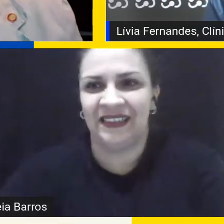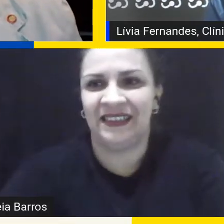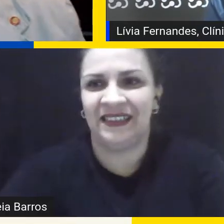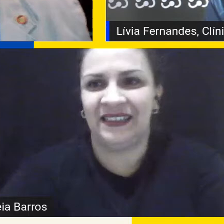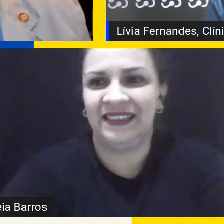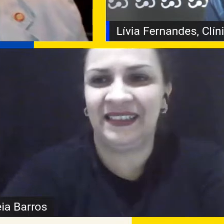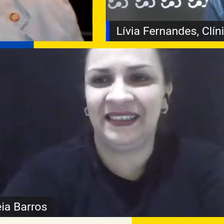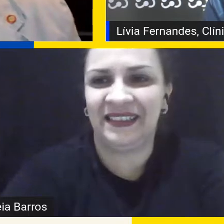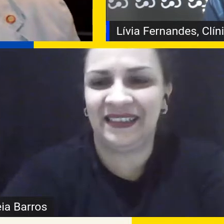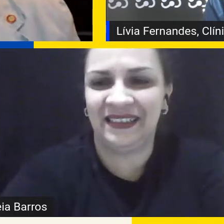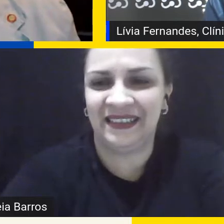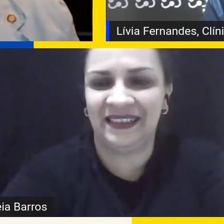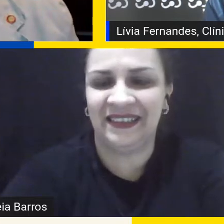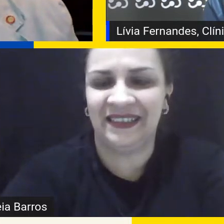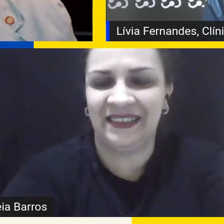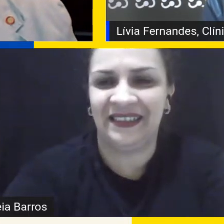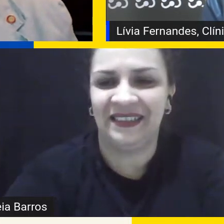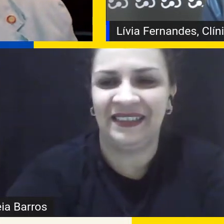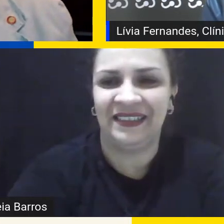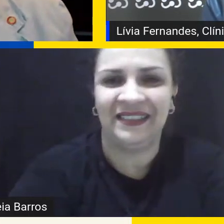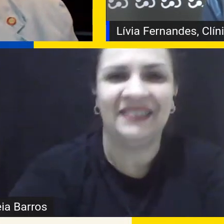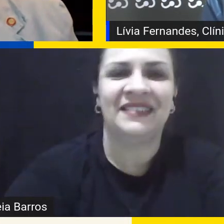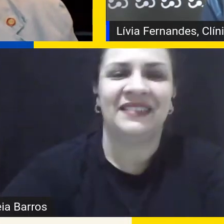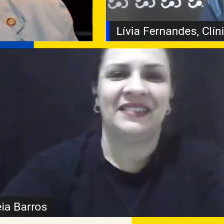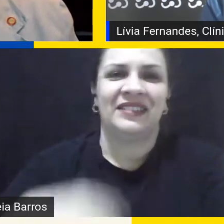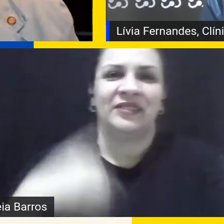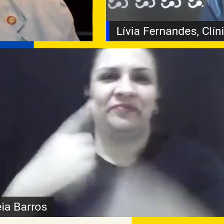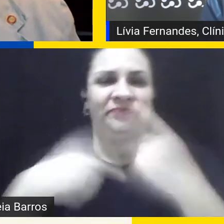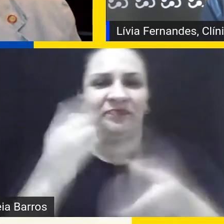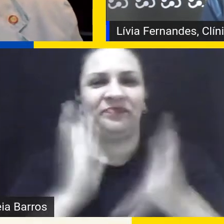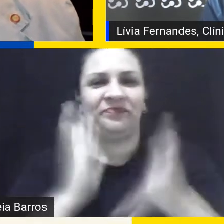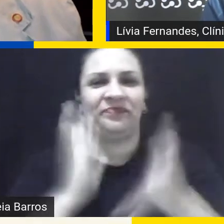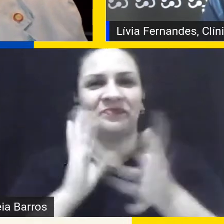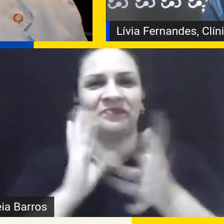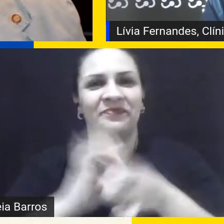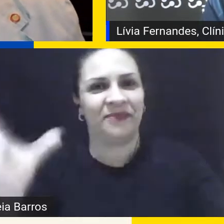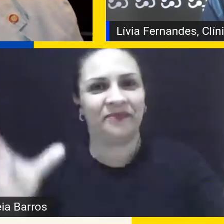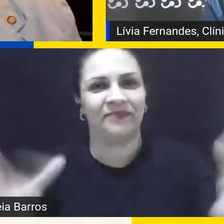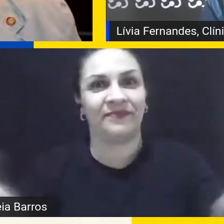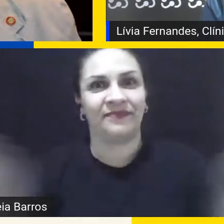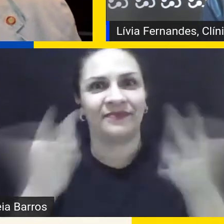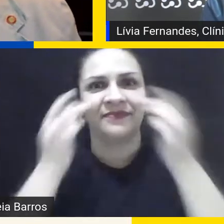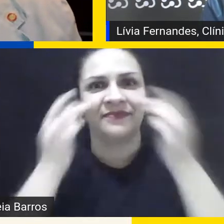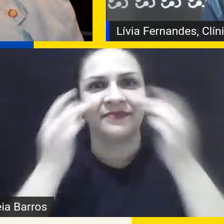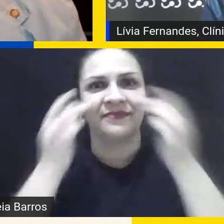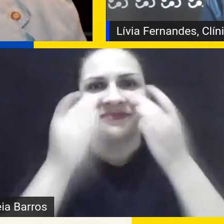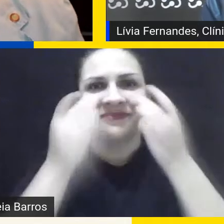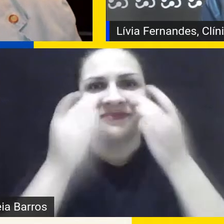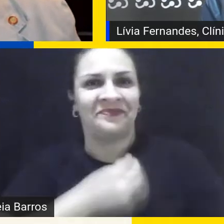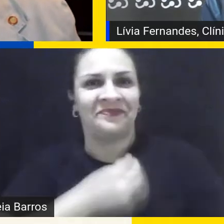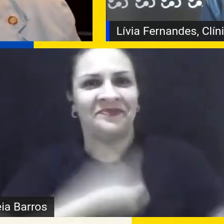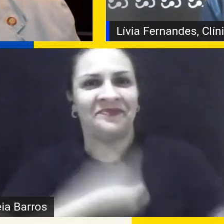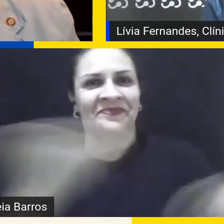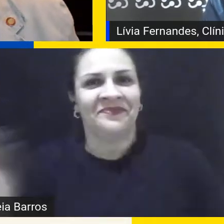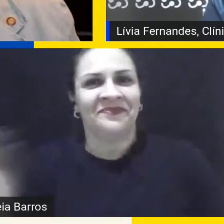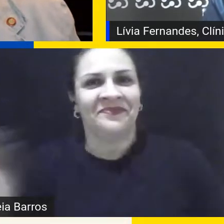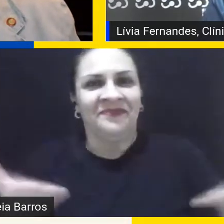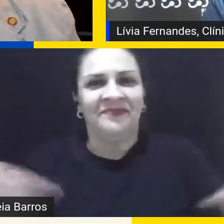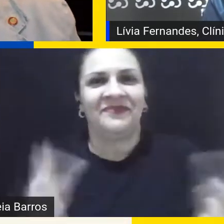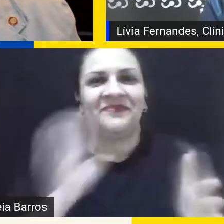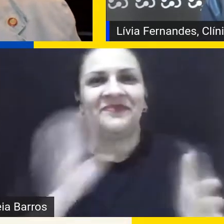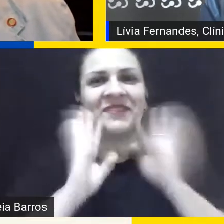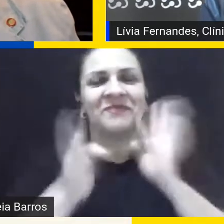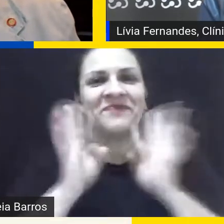Essa live vai ficar à disposição. Nós estamos no ar, ao vivo, agora